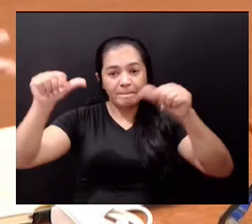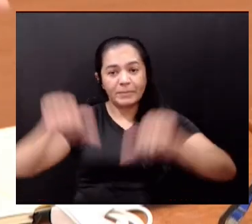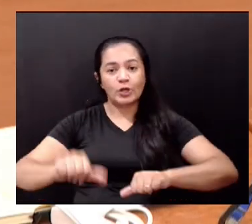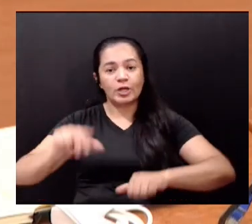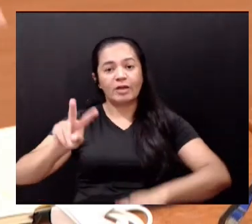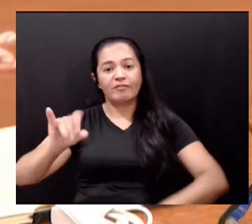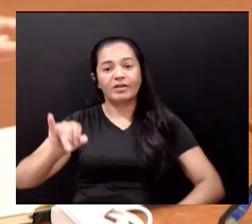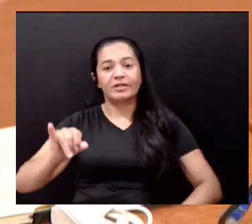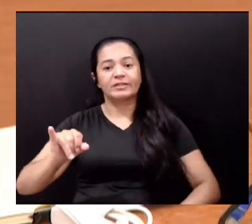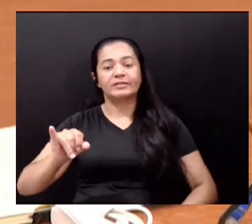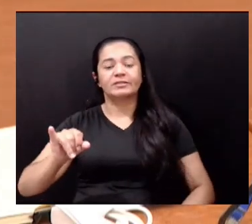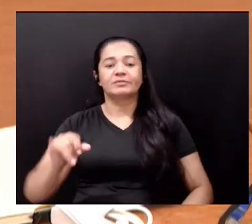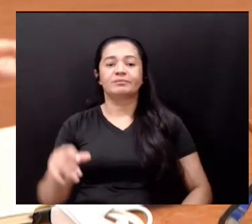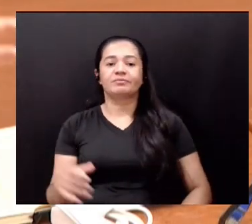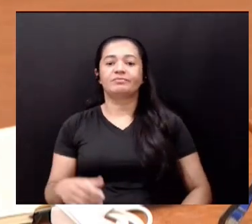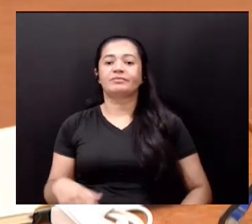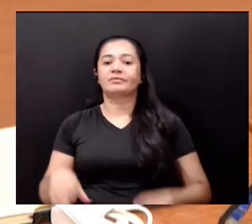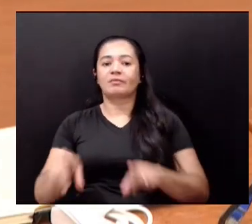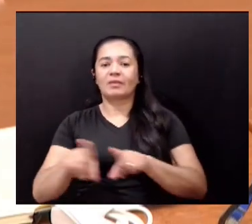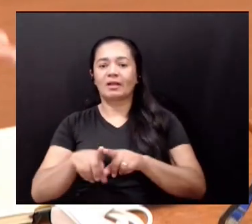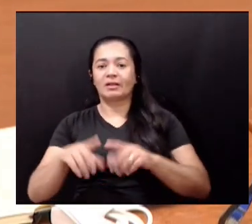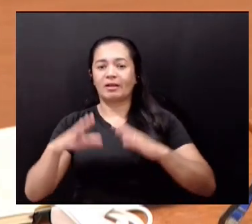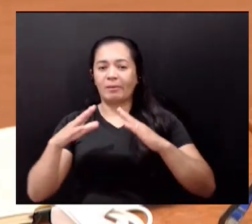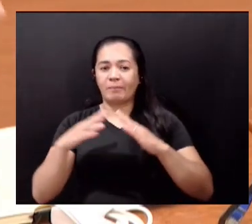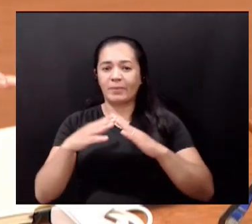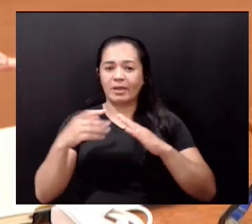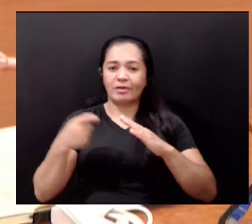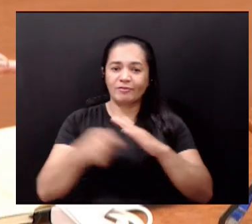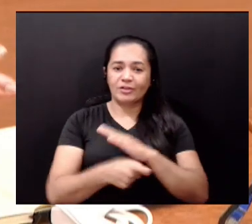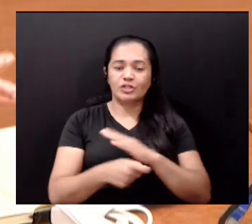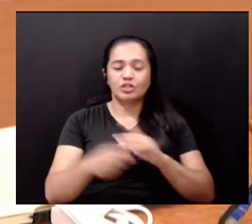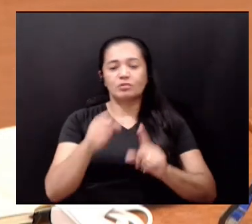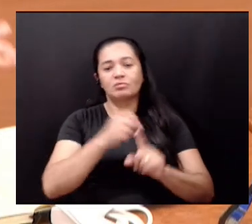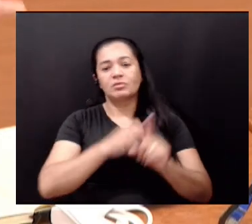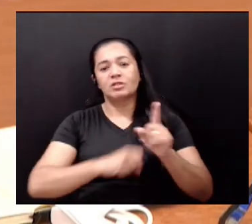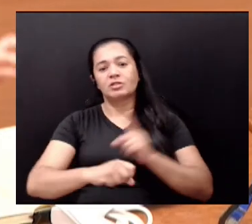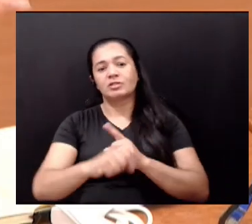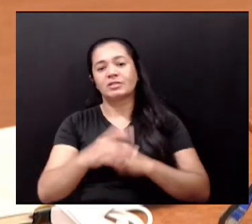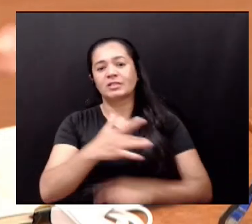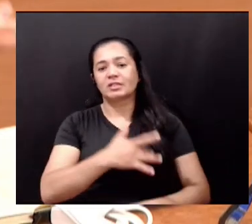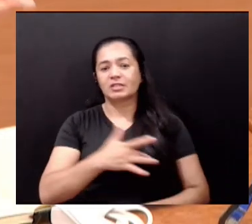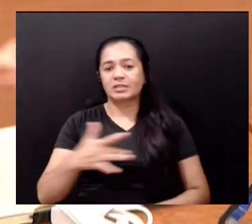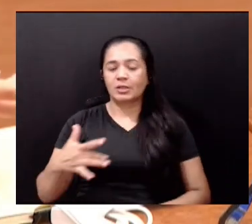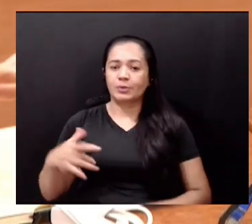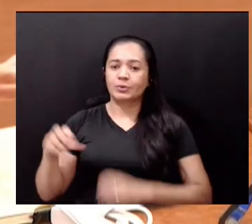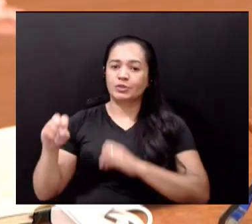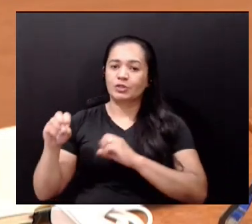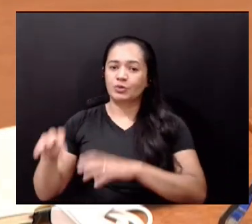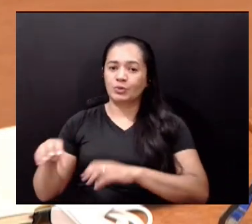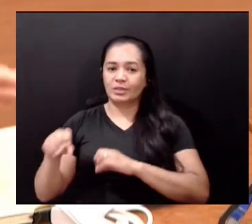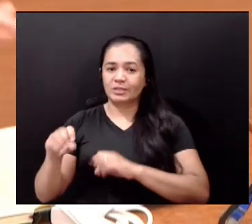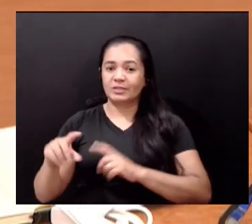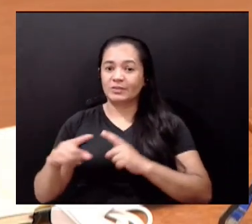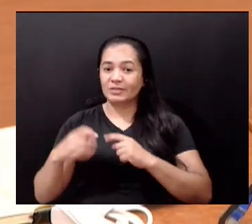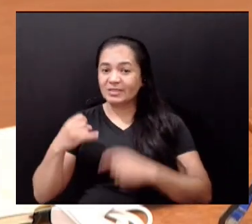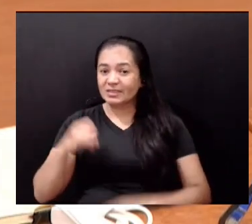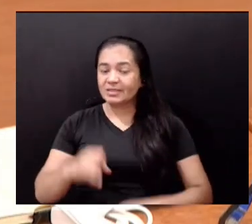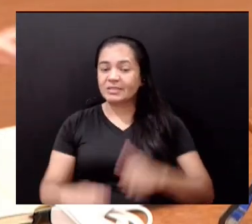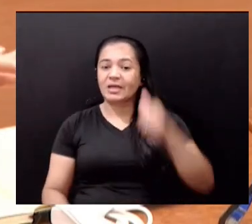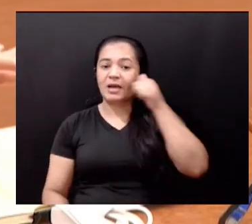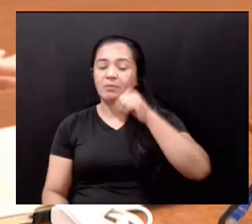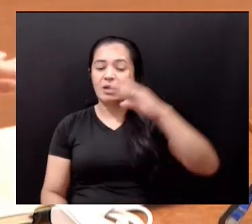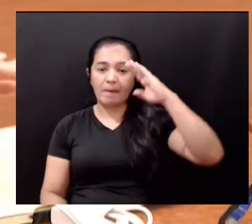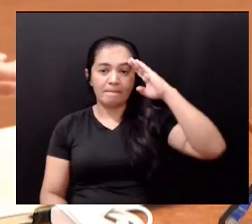Os tetos de investimento em áreas sociais, como saúde e educação. Se a mulher ela é a principal responsável